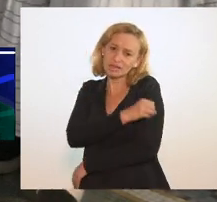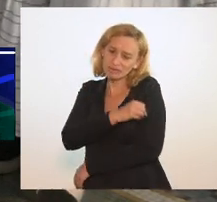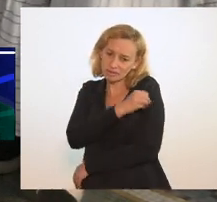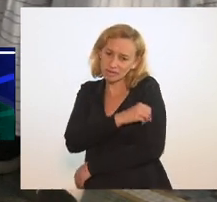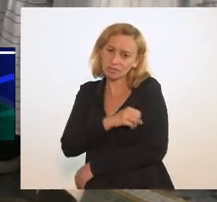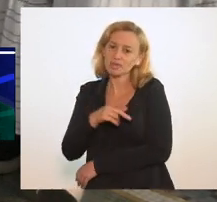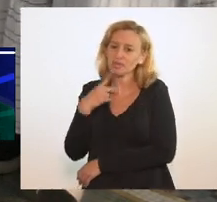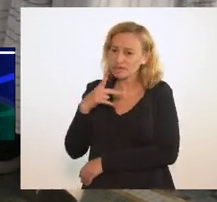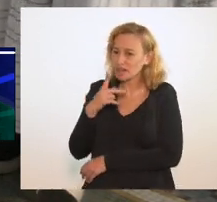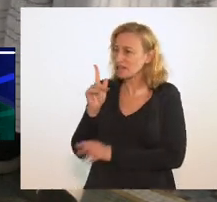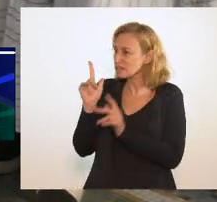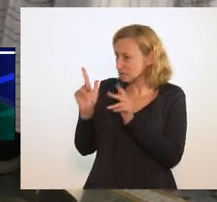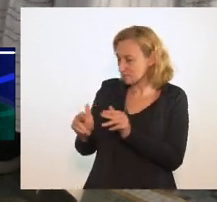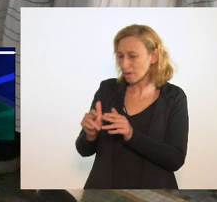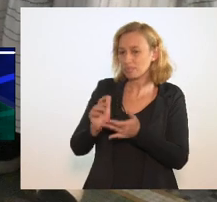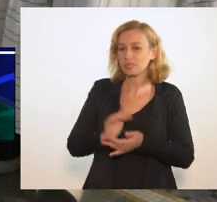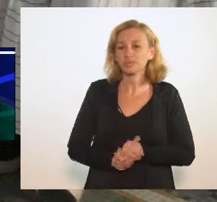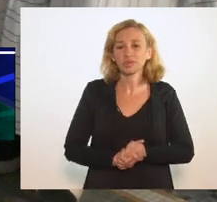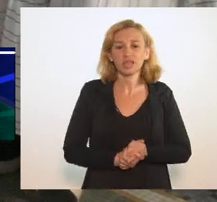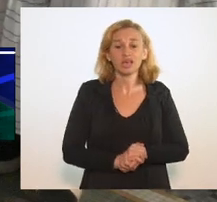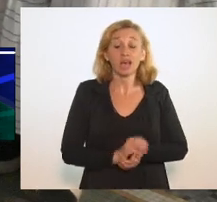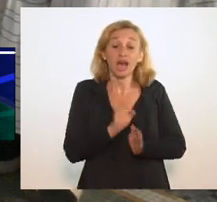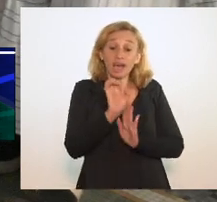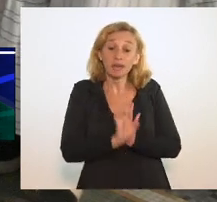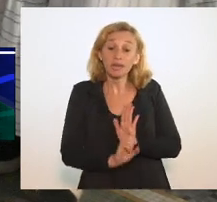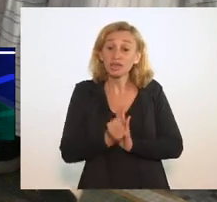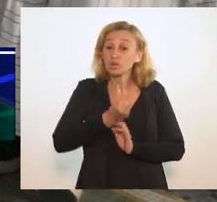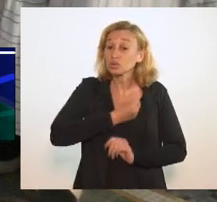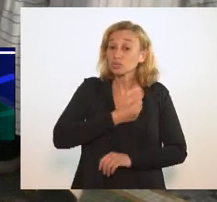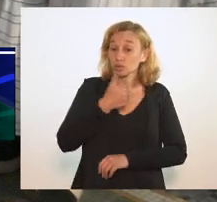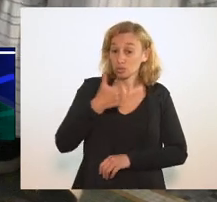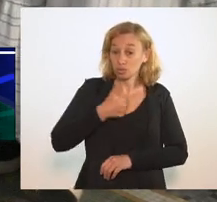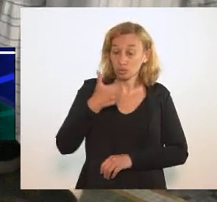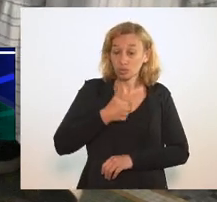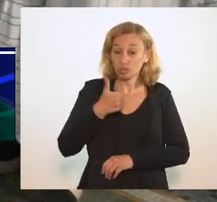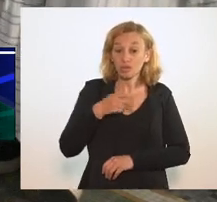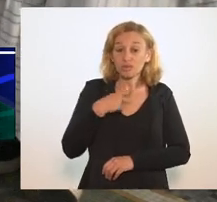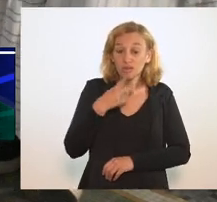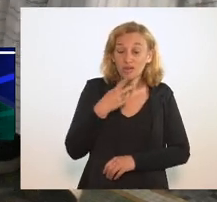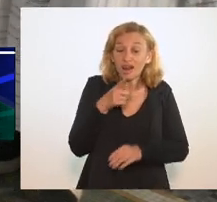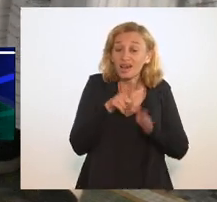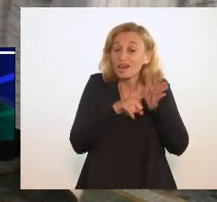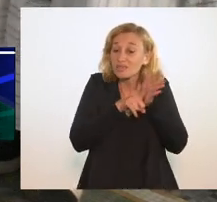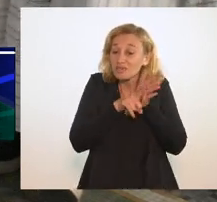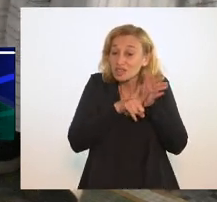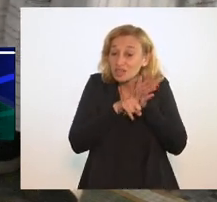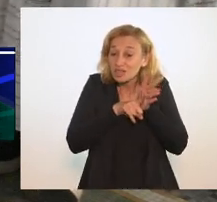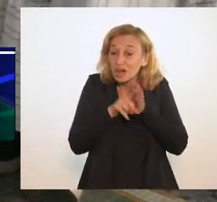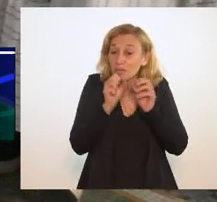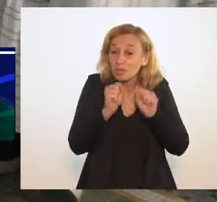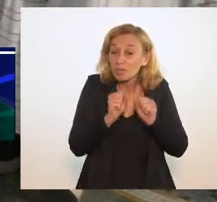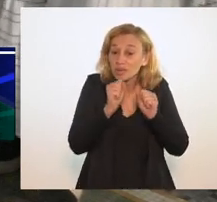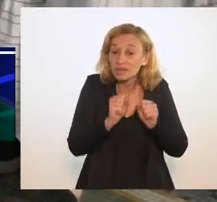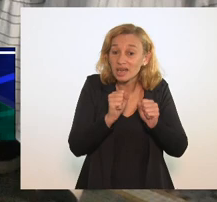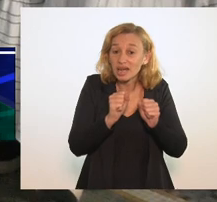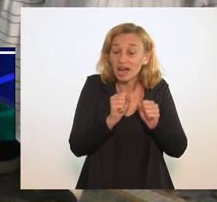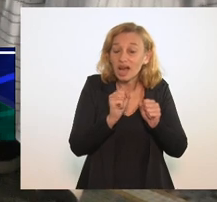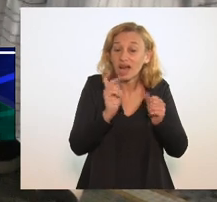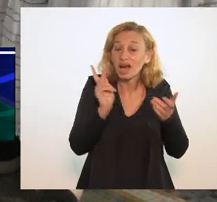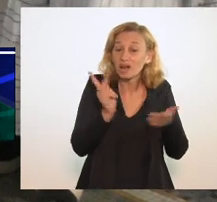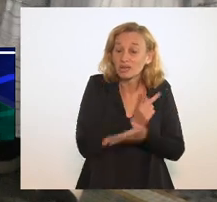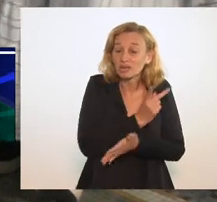lado fazendo a mesma ponderação. A emenda número 1, ela diz que a fiscalização poderá ser realizada